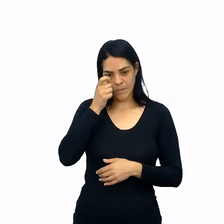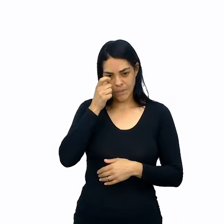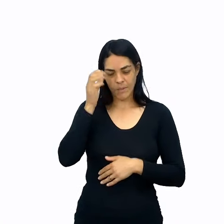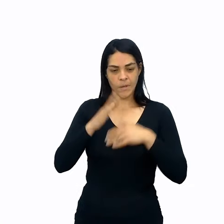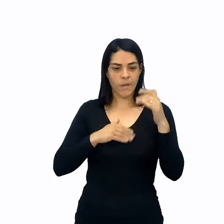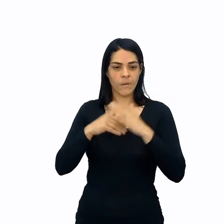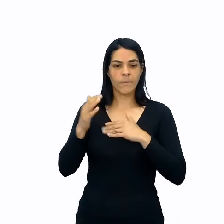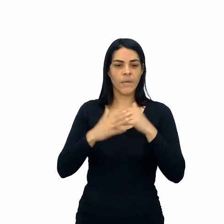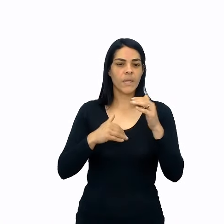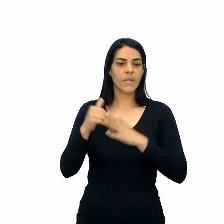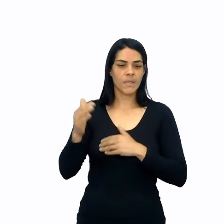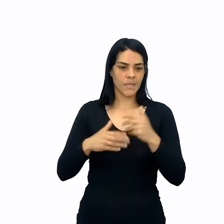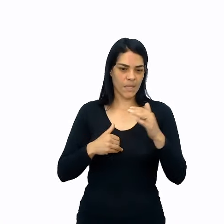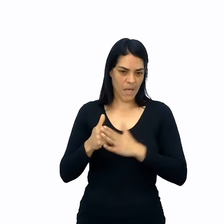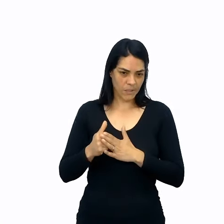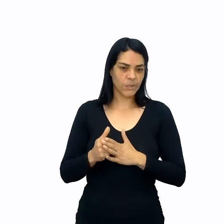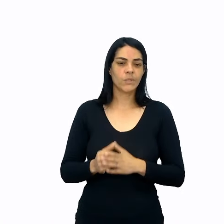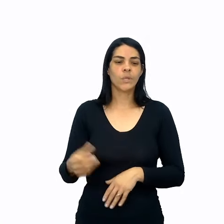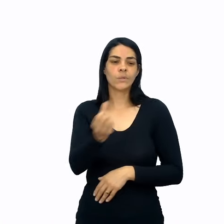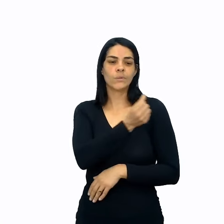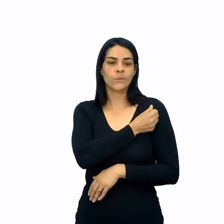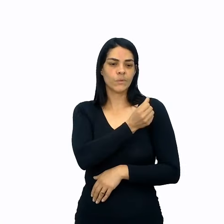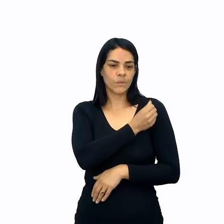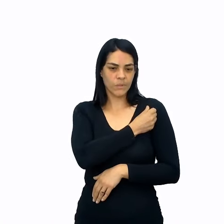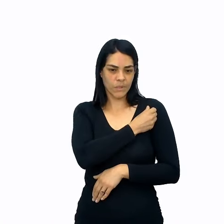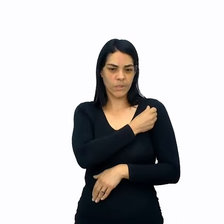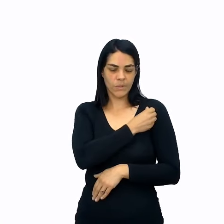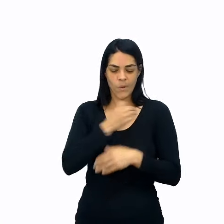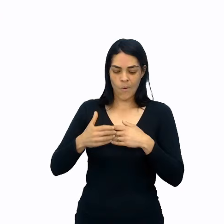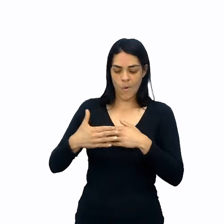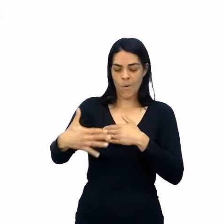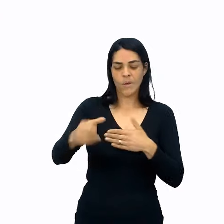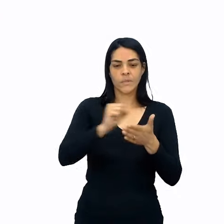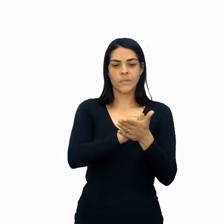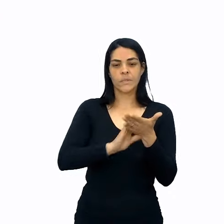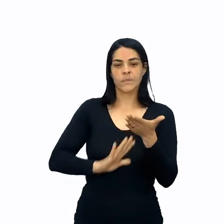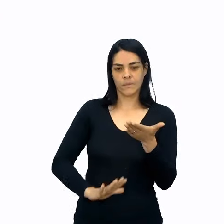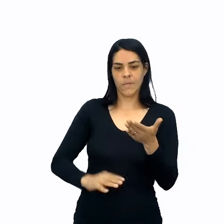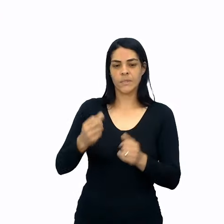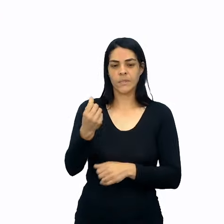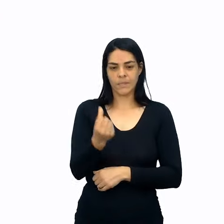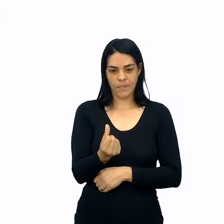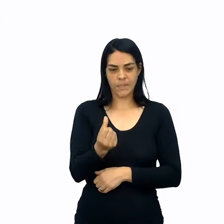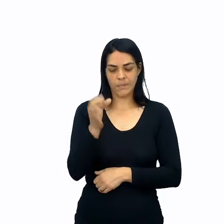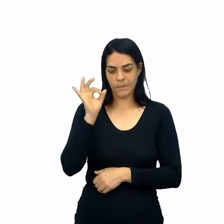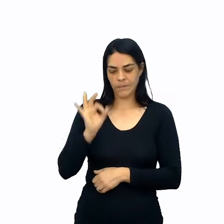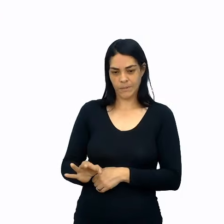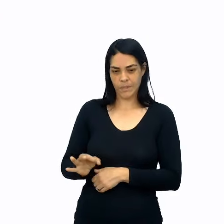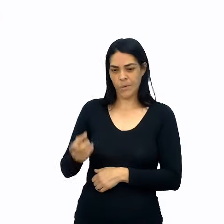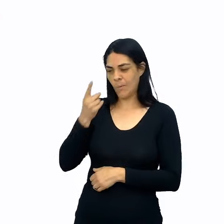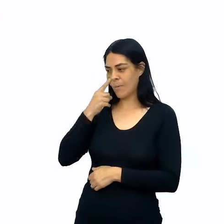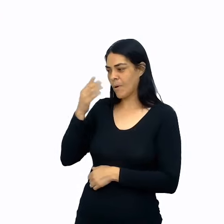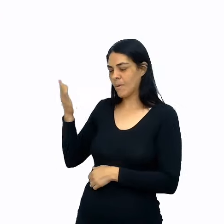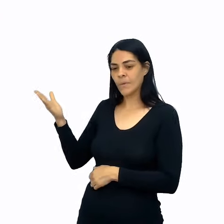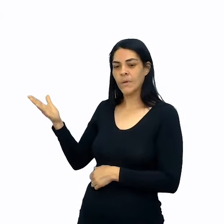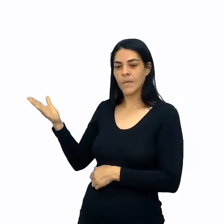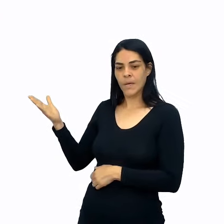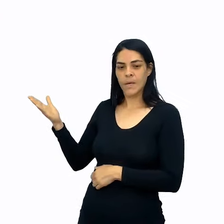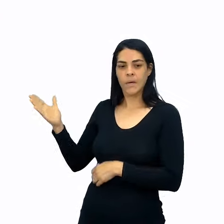essencial do sexto ano dessa sequência de atividades seis, tá bom? Vamos aqui olhar para essa